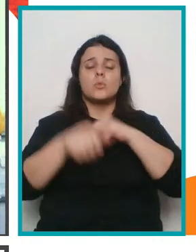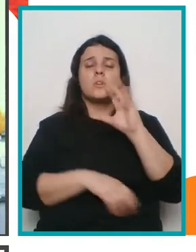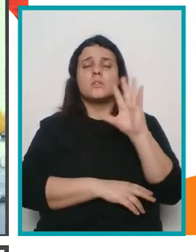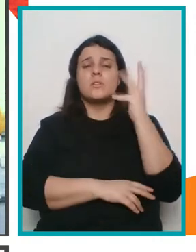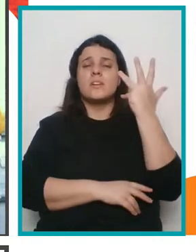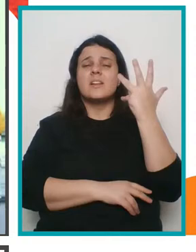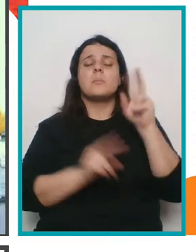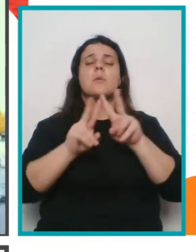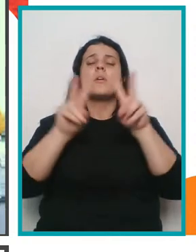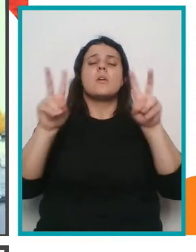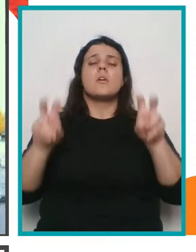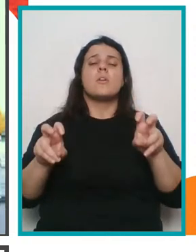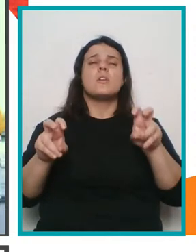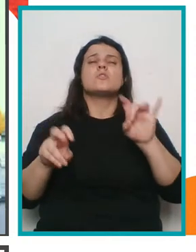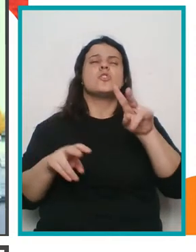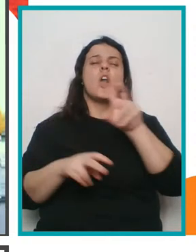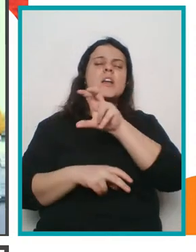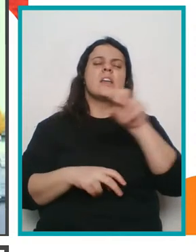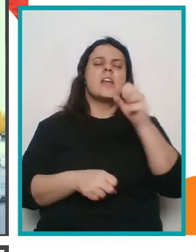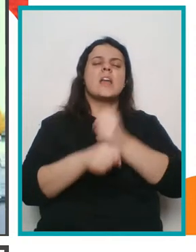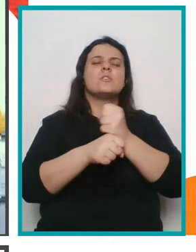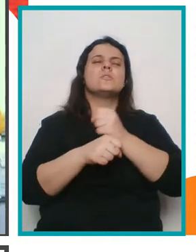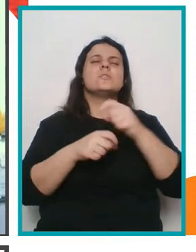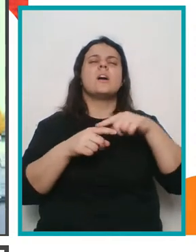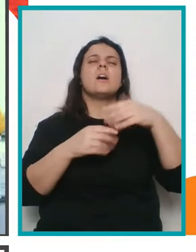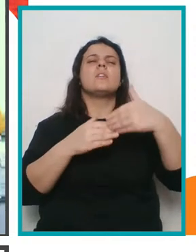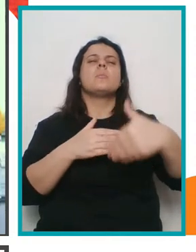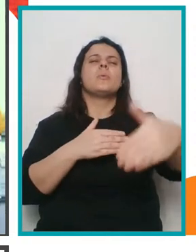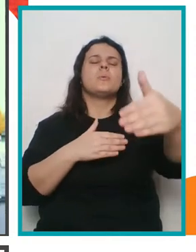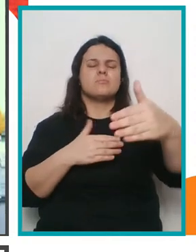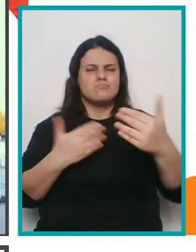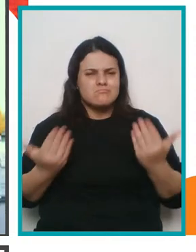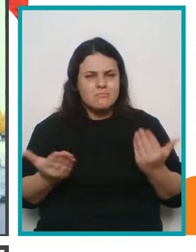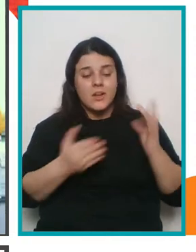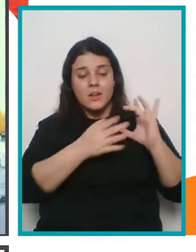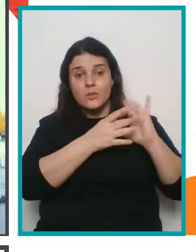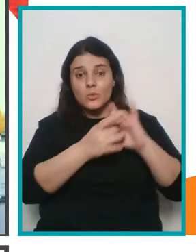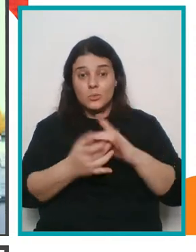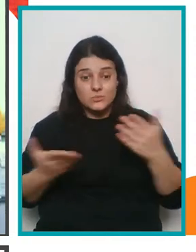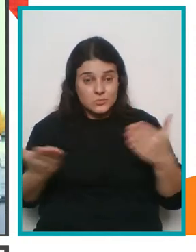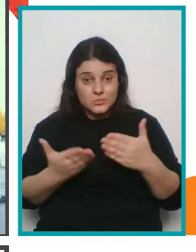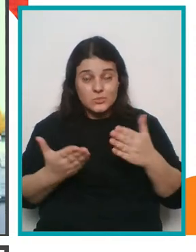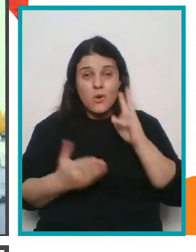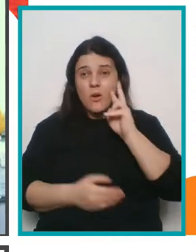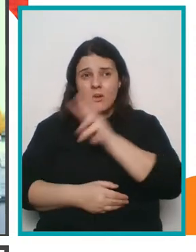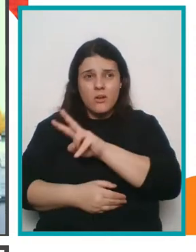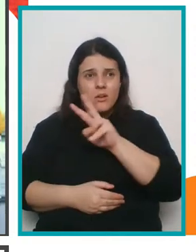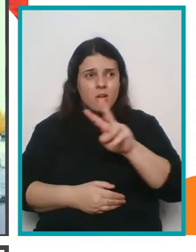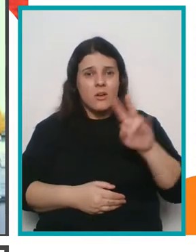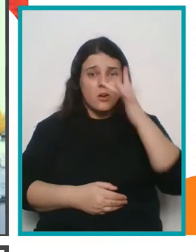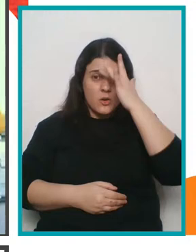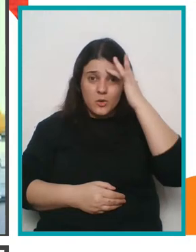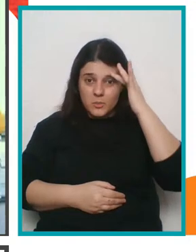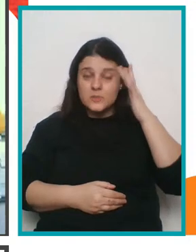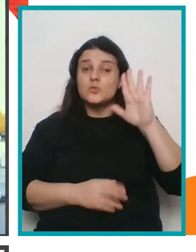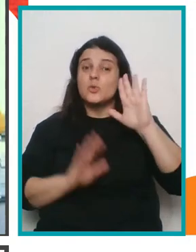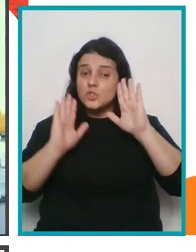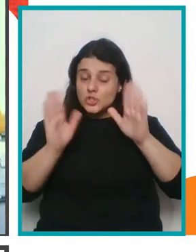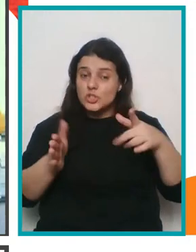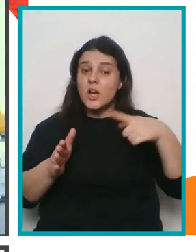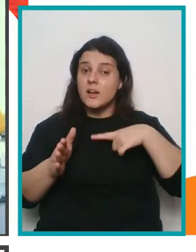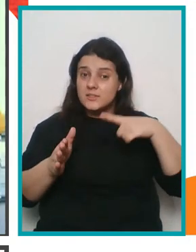impactadas pelas mudanças climáticas, eu já fui de bicicleta ver isso, sabe? Eu acho muito descaso,